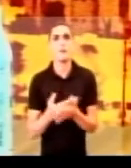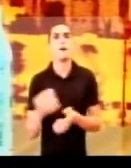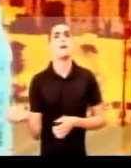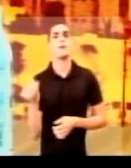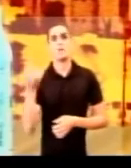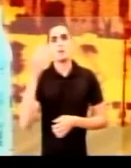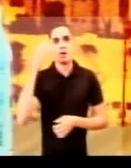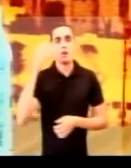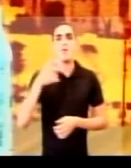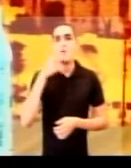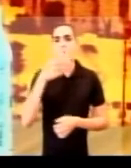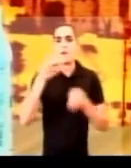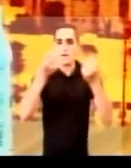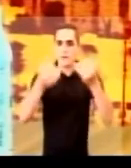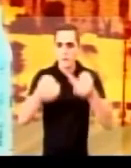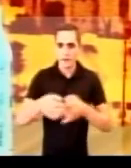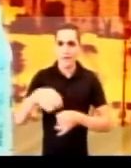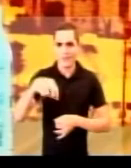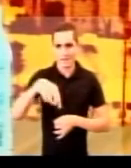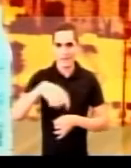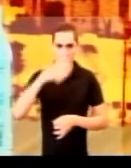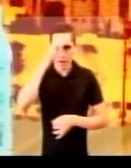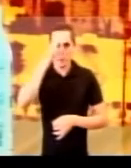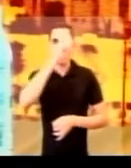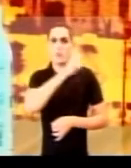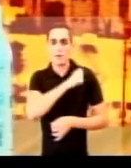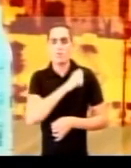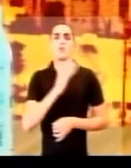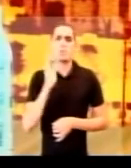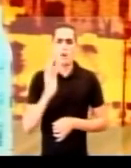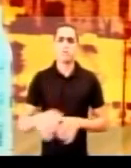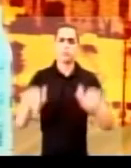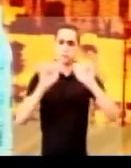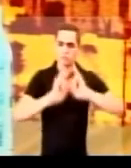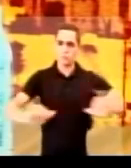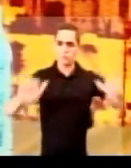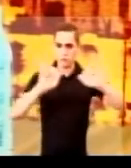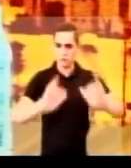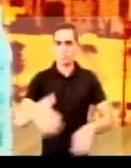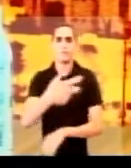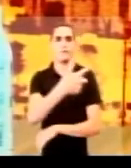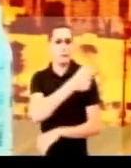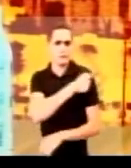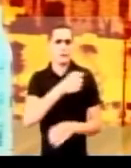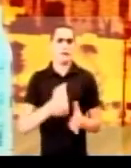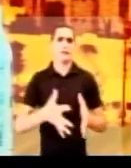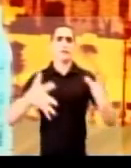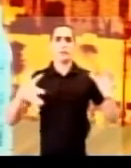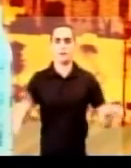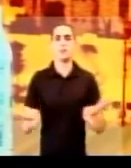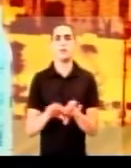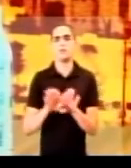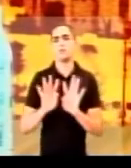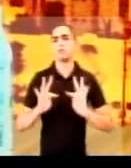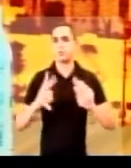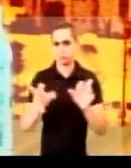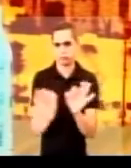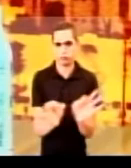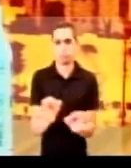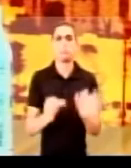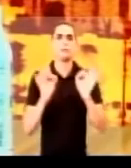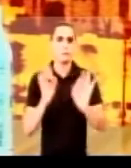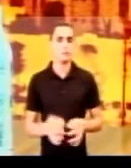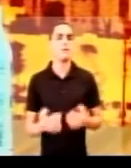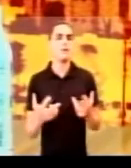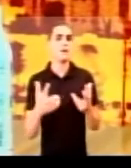Preto já desenvolveu campanhas grandes e complexas, como a gente fez o ano passado com a campanha da gripe. Então, nós